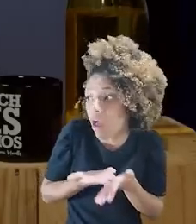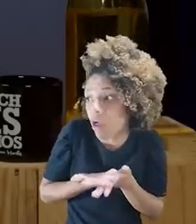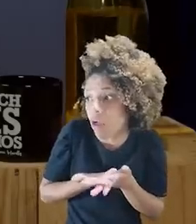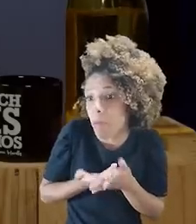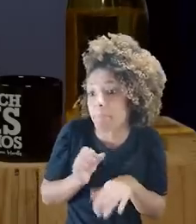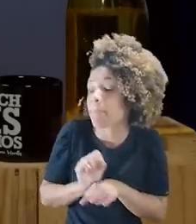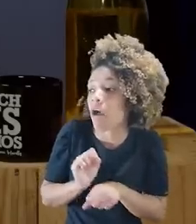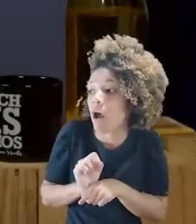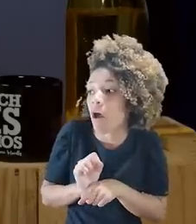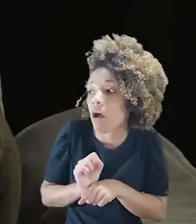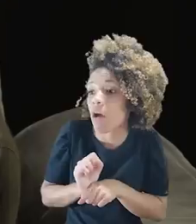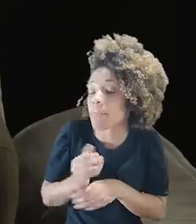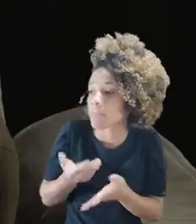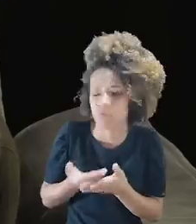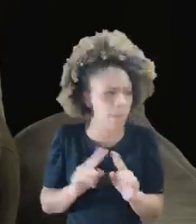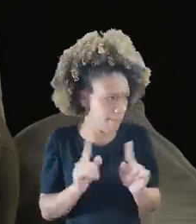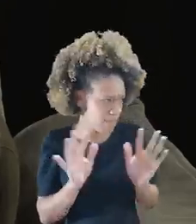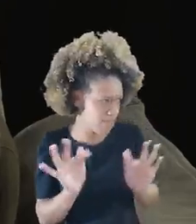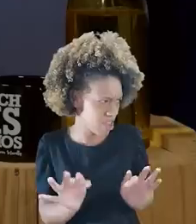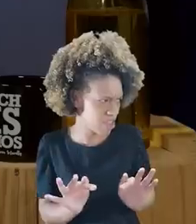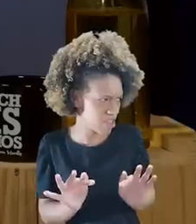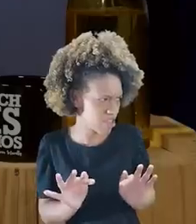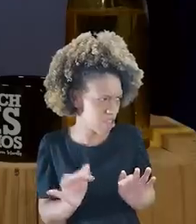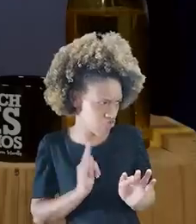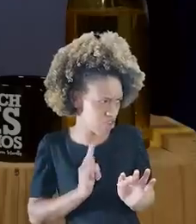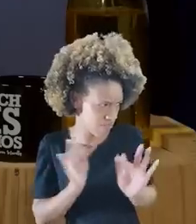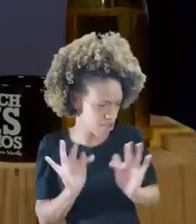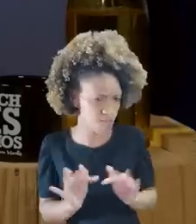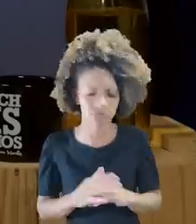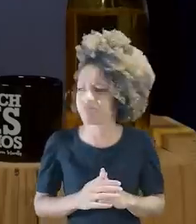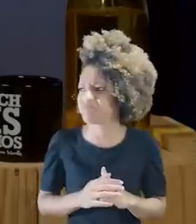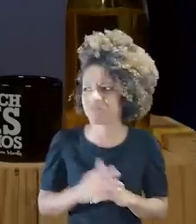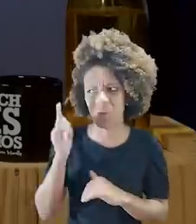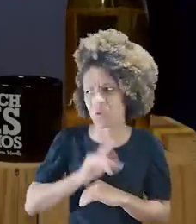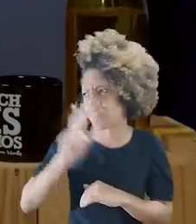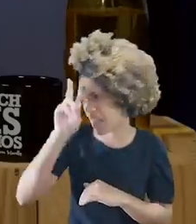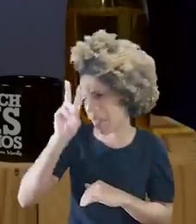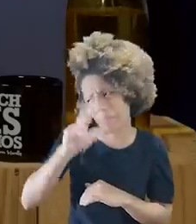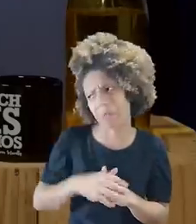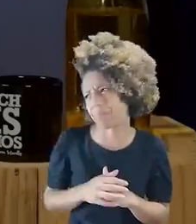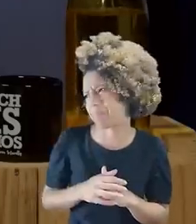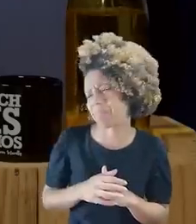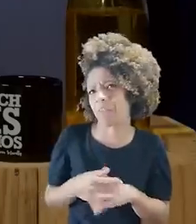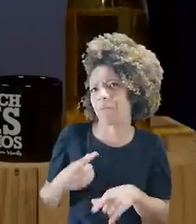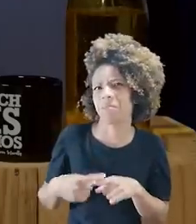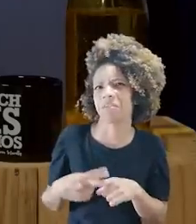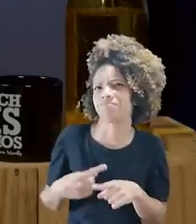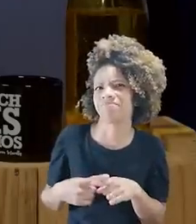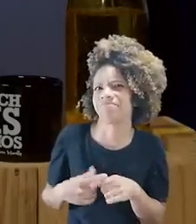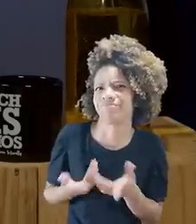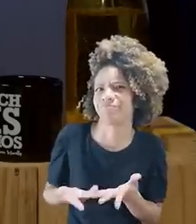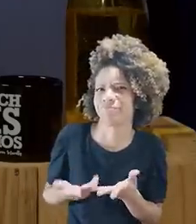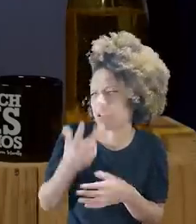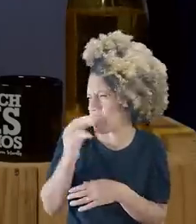para parar para estudar mas você tava f fiz eu não consigo lembrar muito bem porque